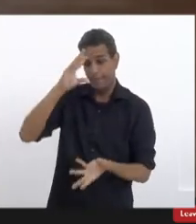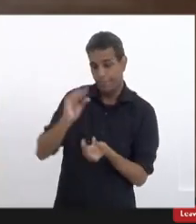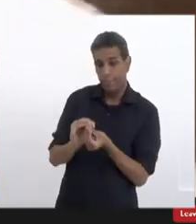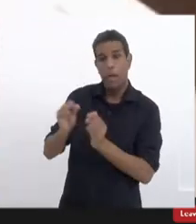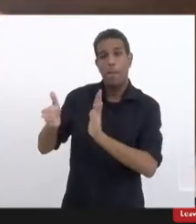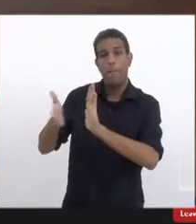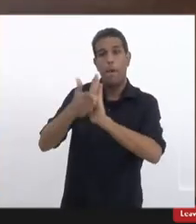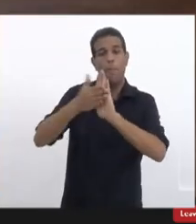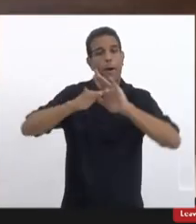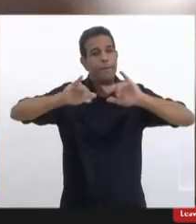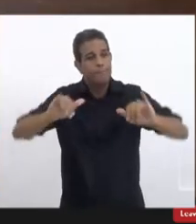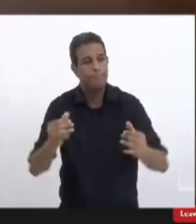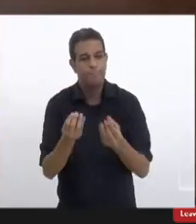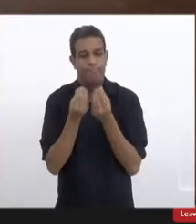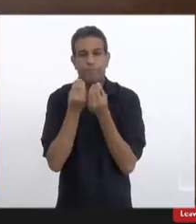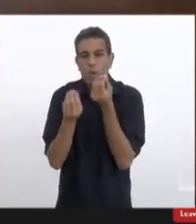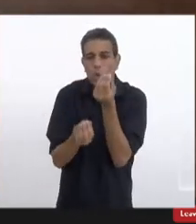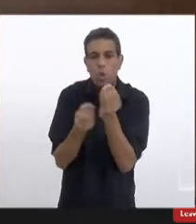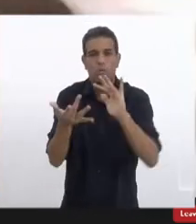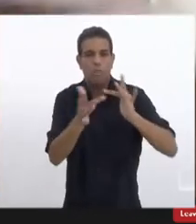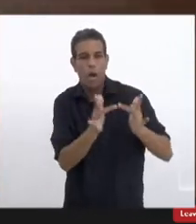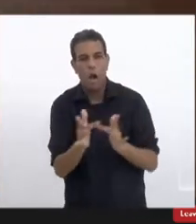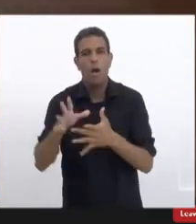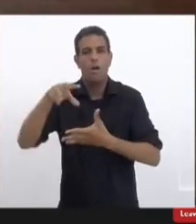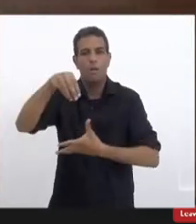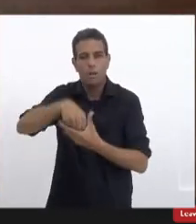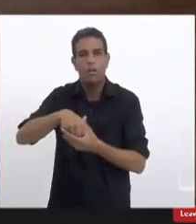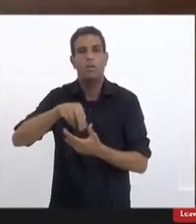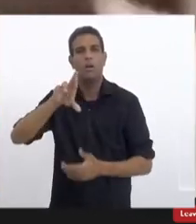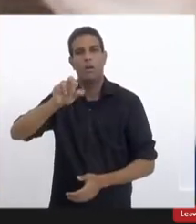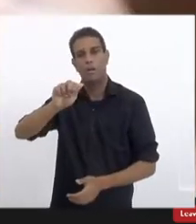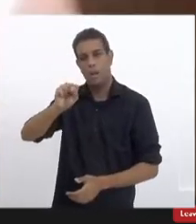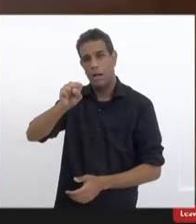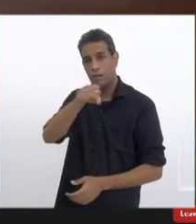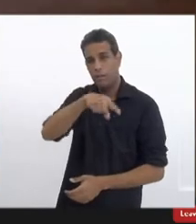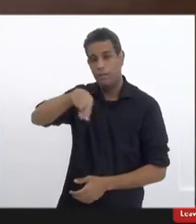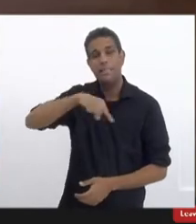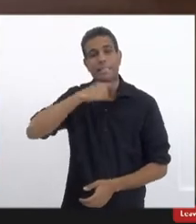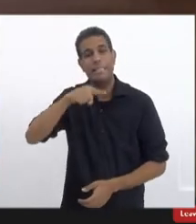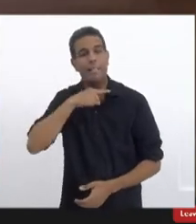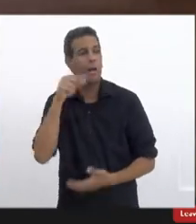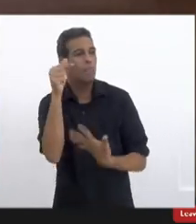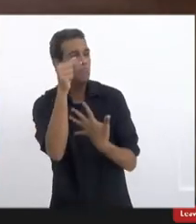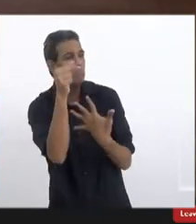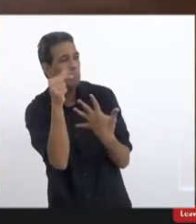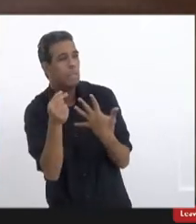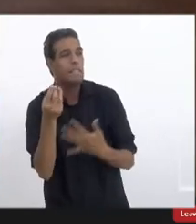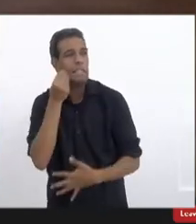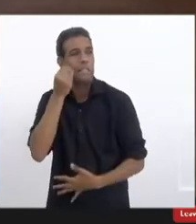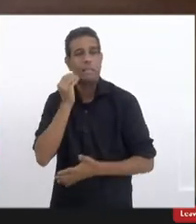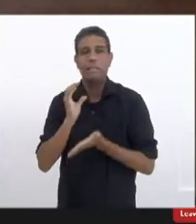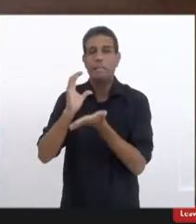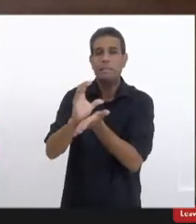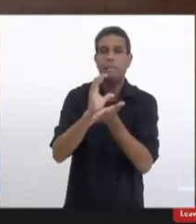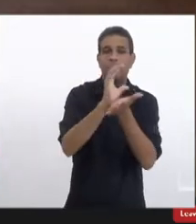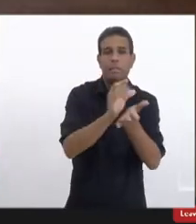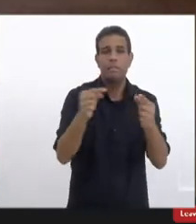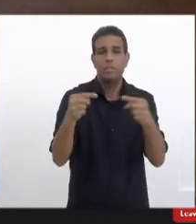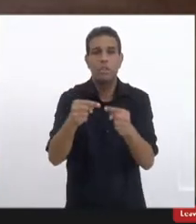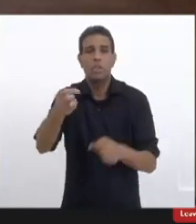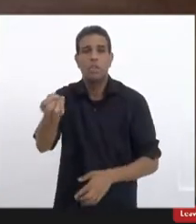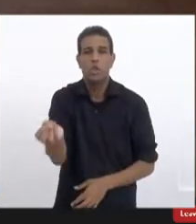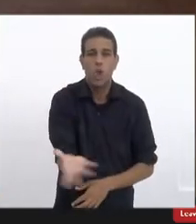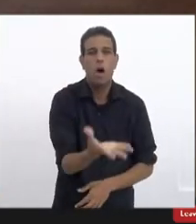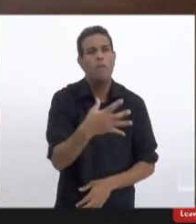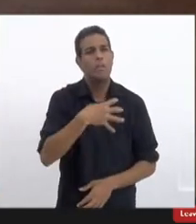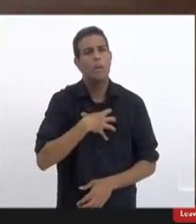proporcionando sempre uma interlocução com a rede, com a RAPS. Então não adianta, né, a gente tentar investir só em novos